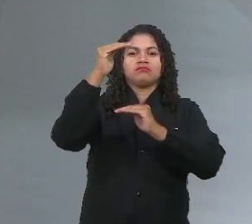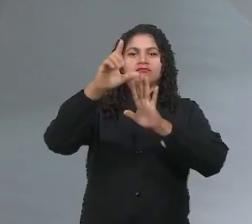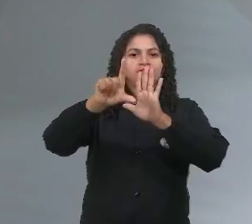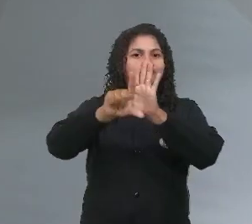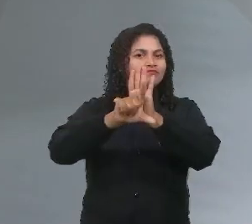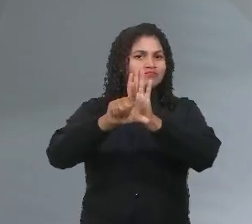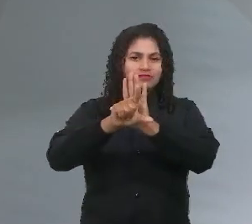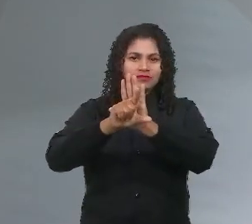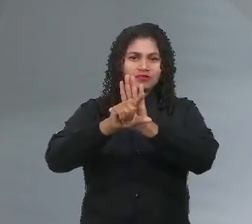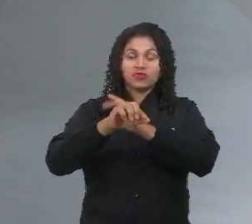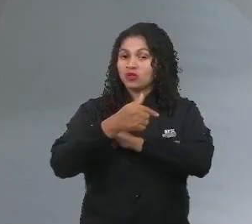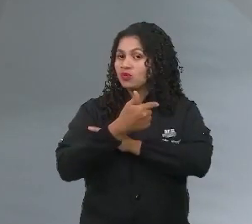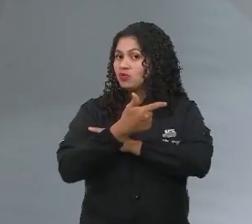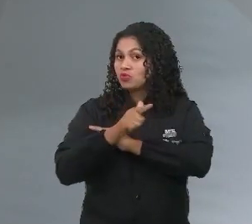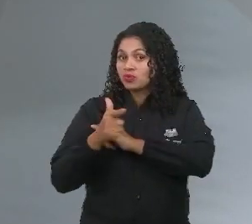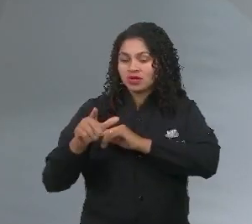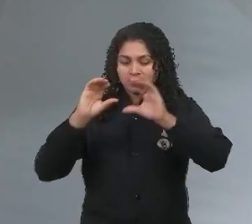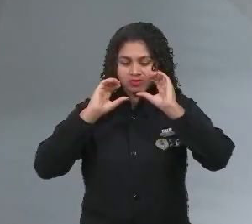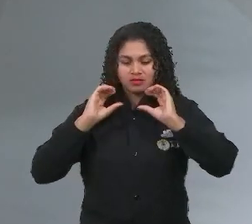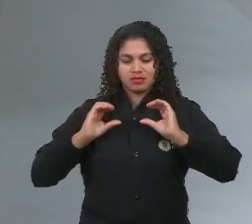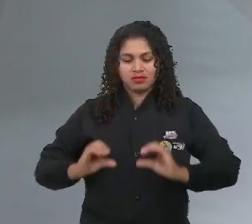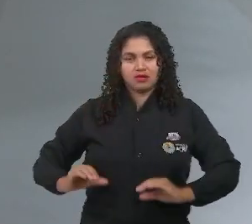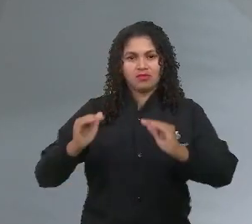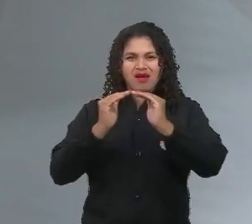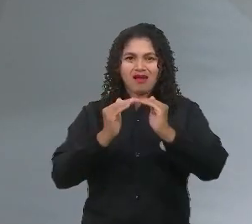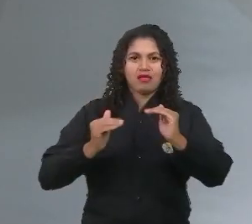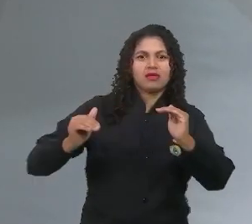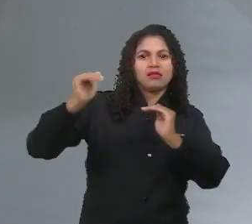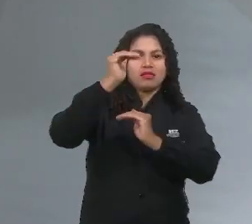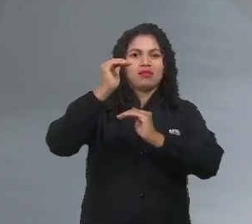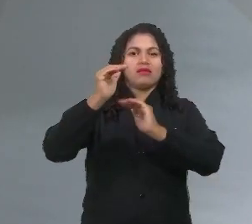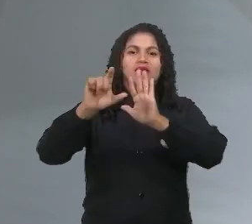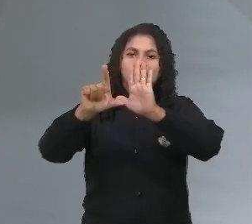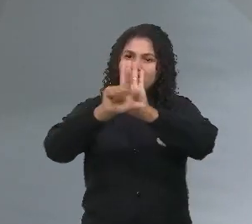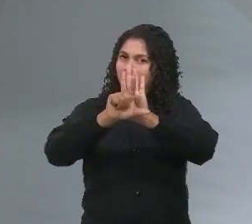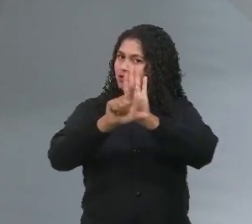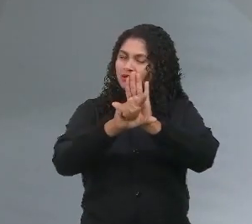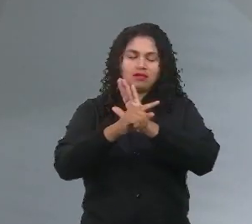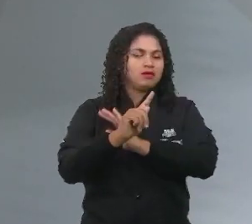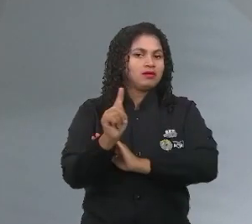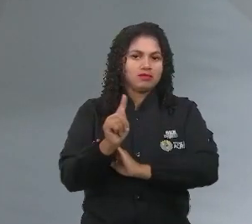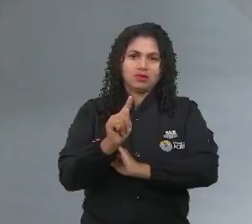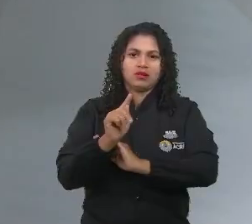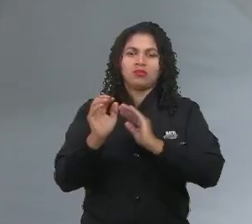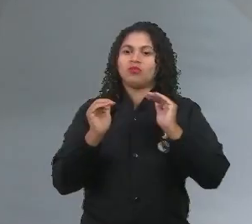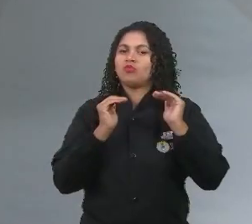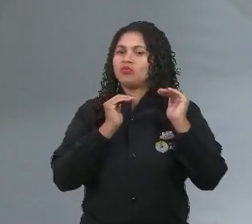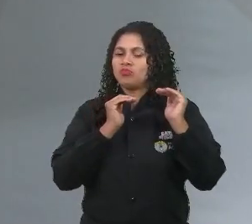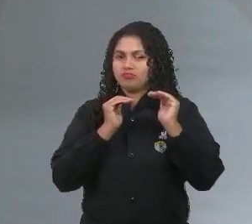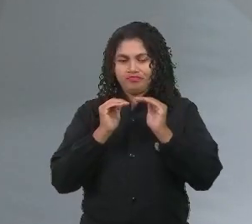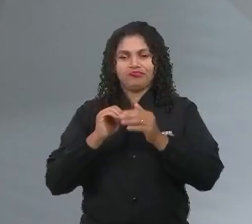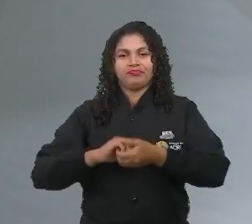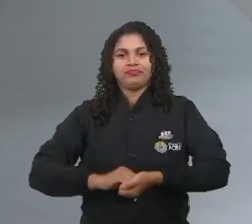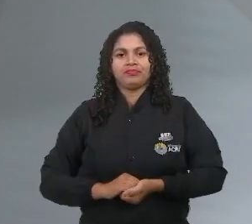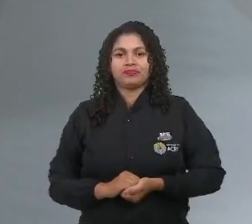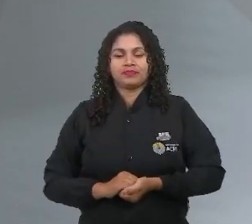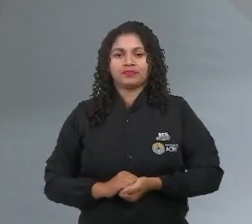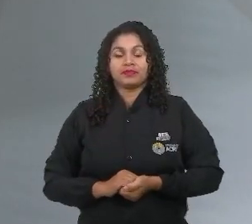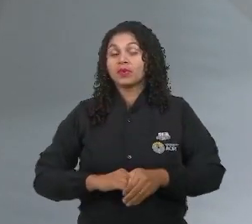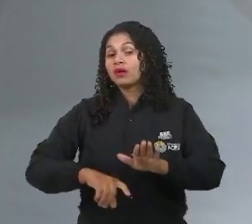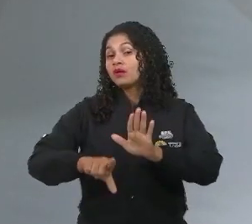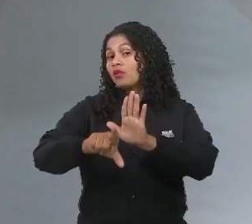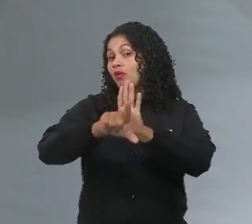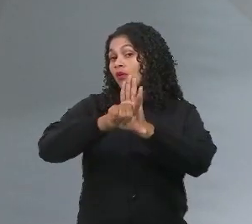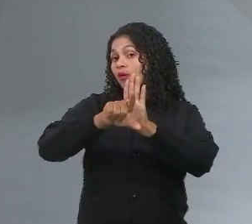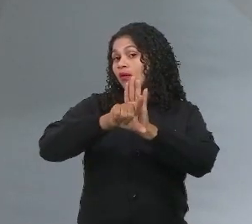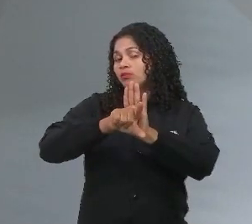E todo aquele que atenta contra a lei, com aquilo que está posto como legislação,